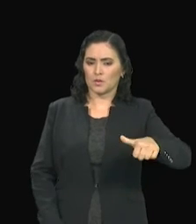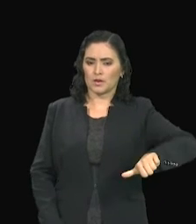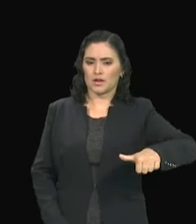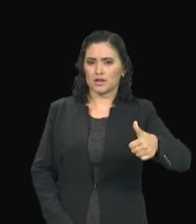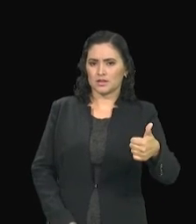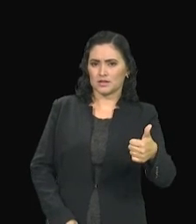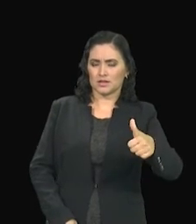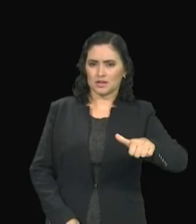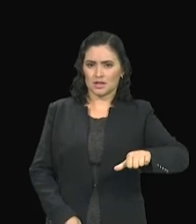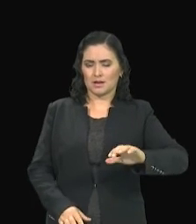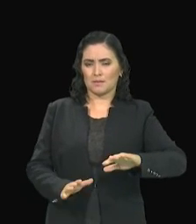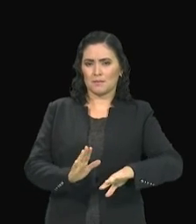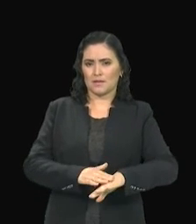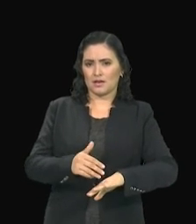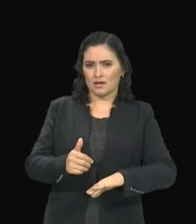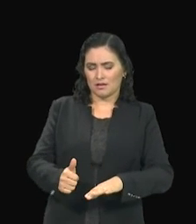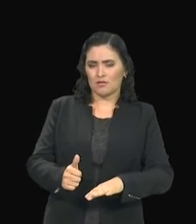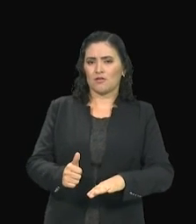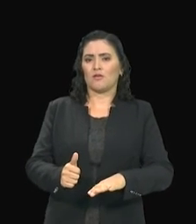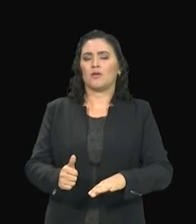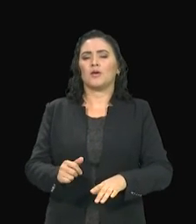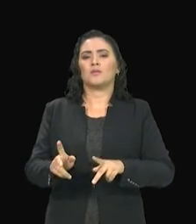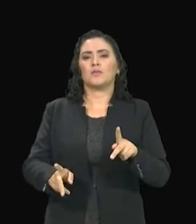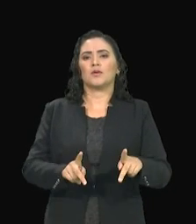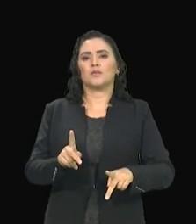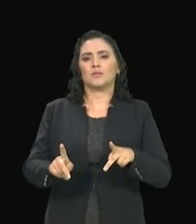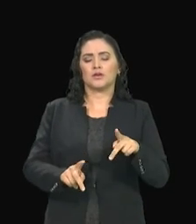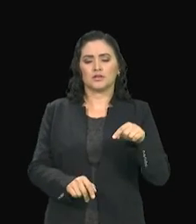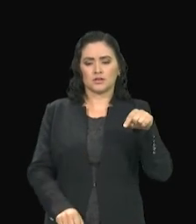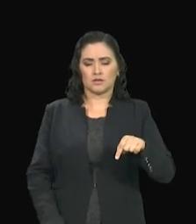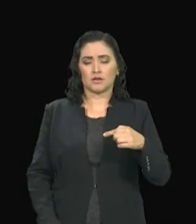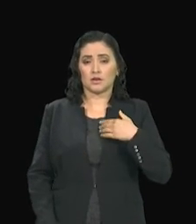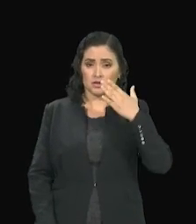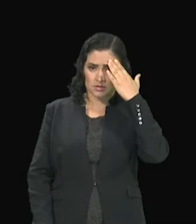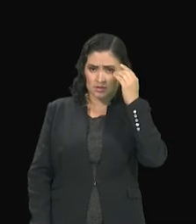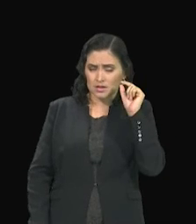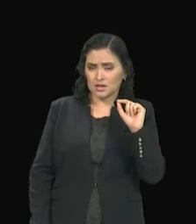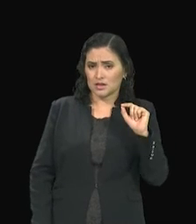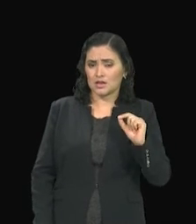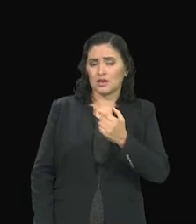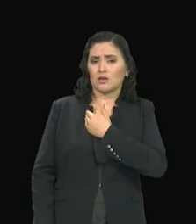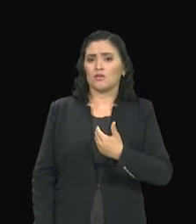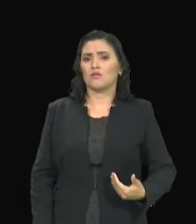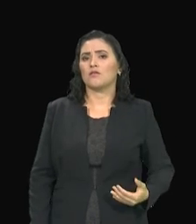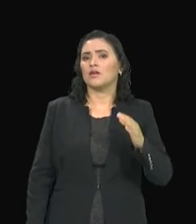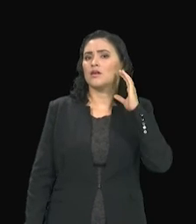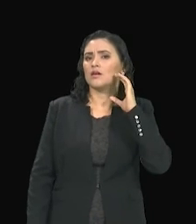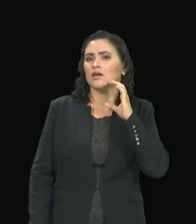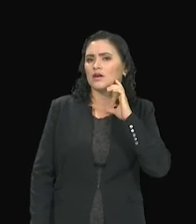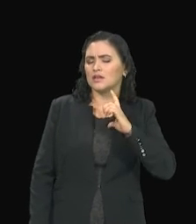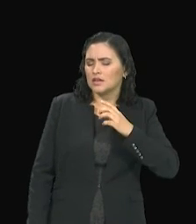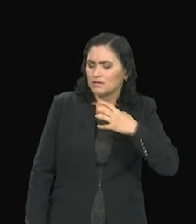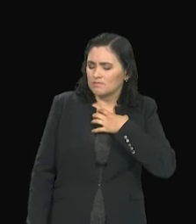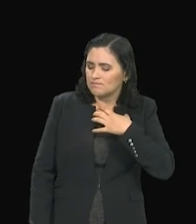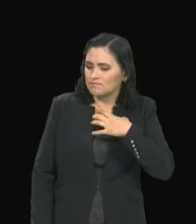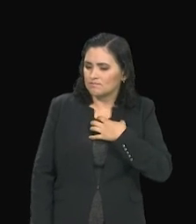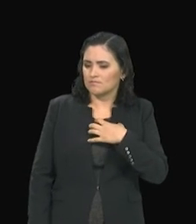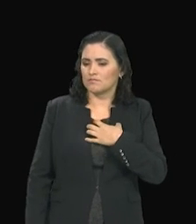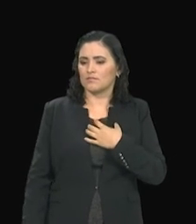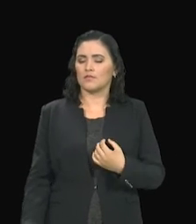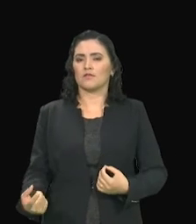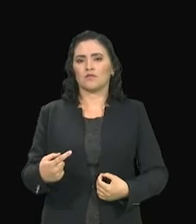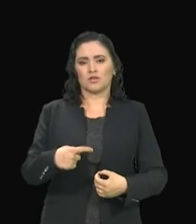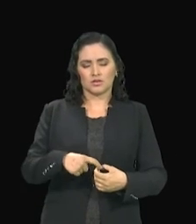sei que o governador Carlos Brandão tem essa sensibilidade, está chegando de volta, graças a Deus, recuperado,